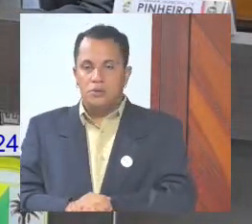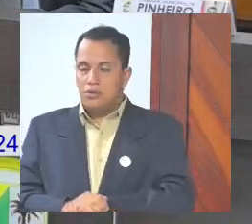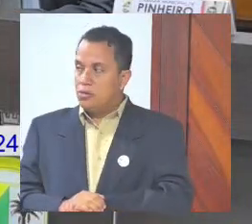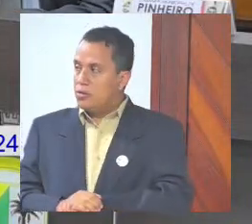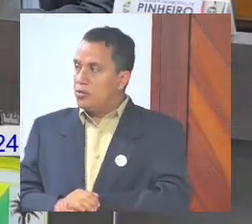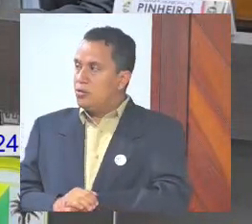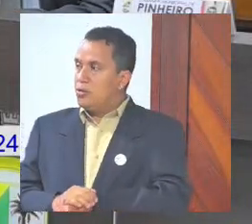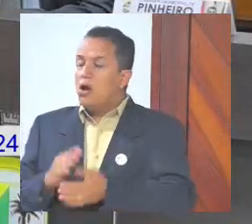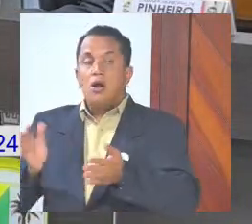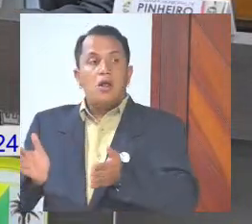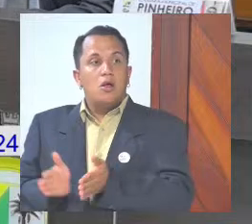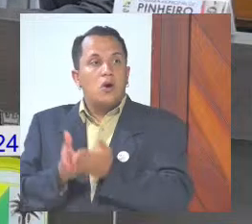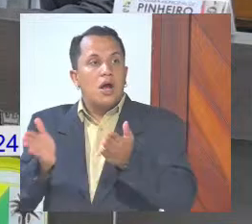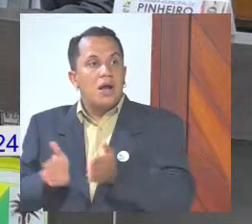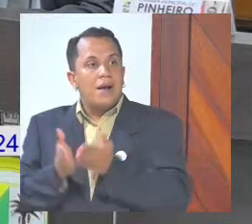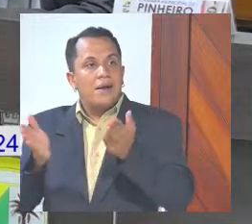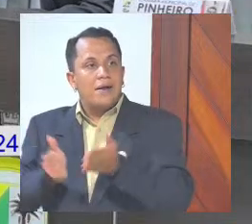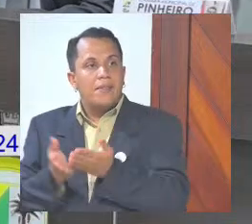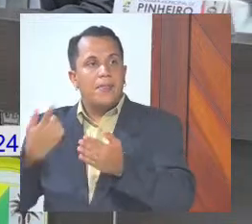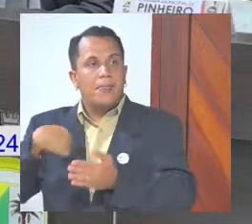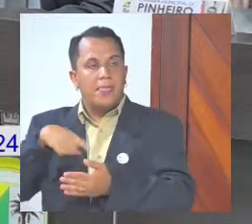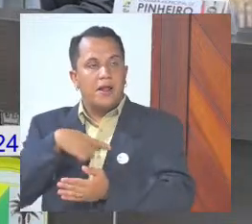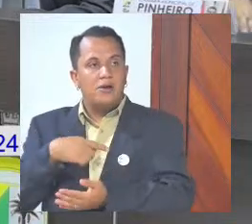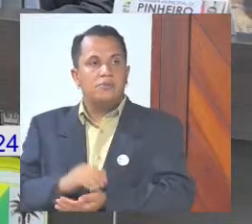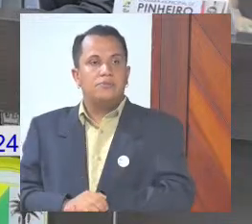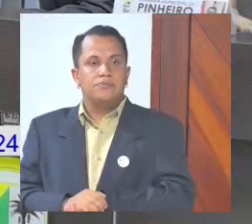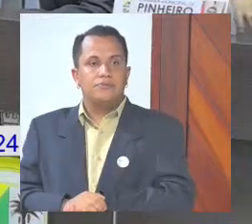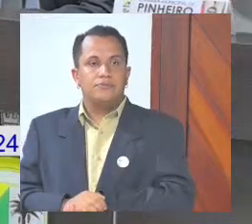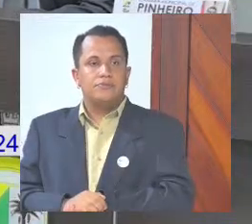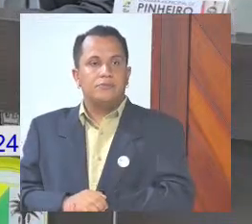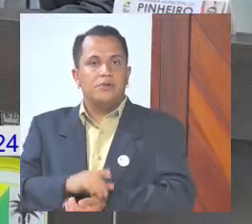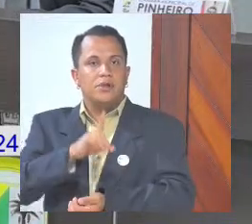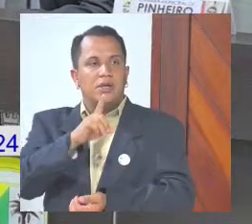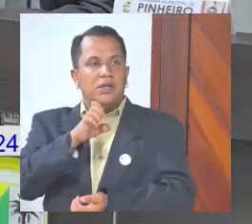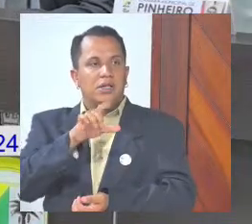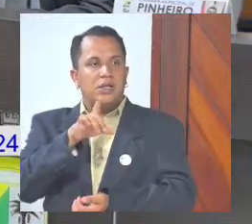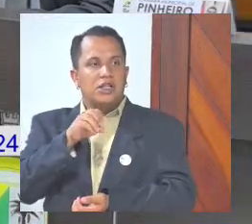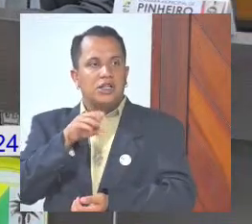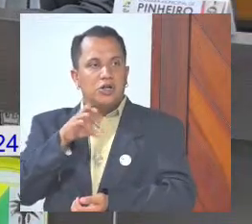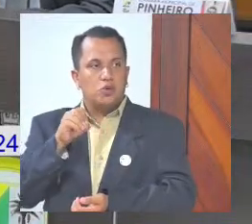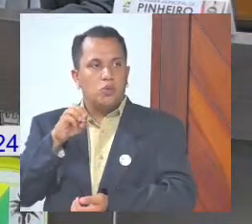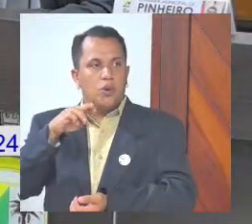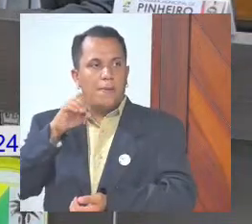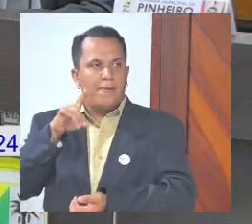006/2024, do aniversário do nosso amigo senhor Dedeco Mendes. Né?